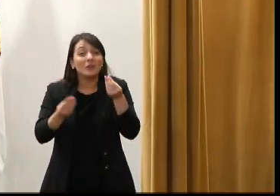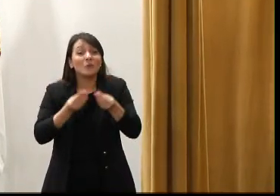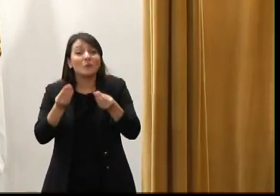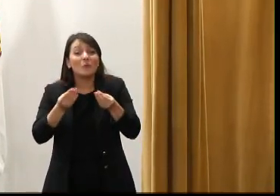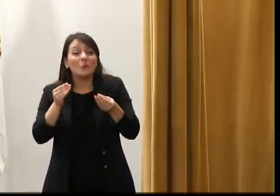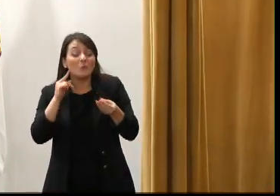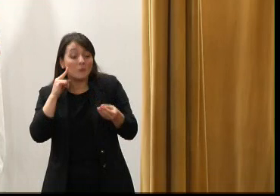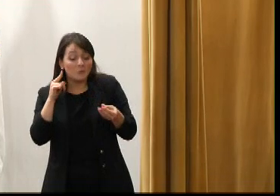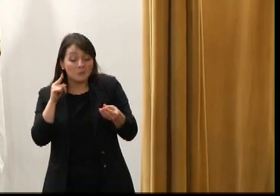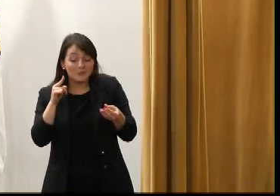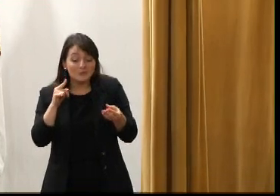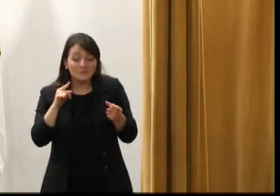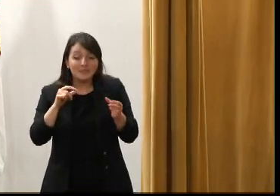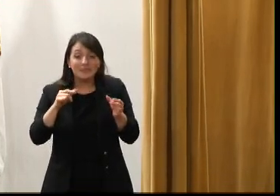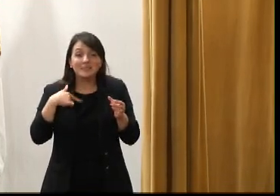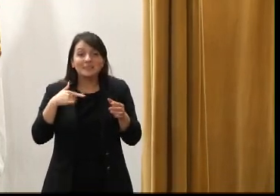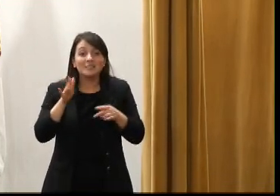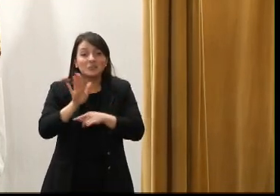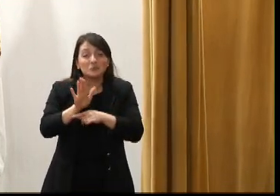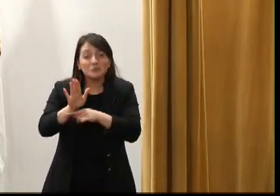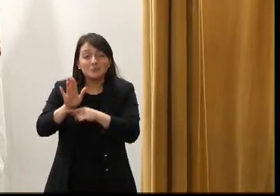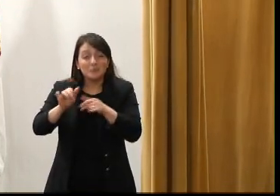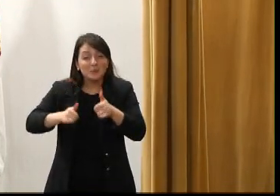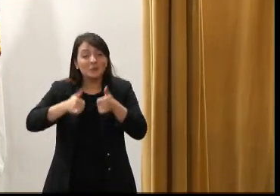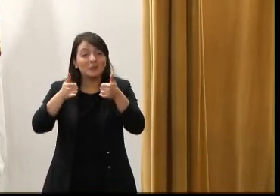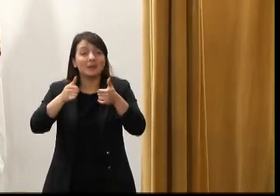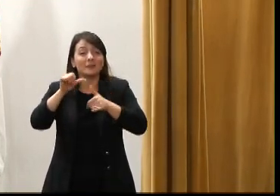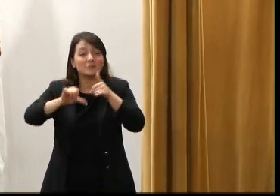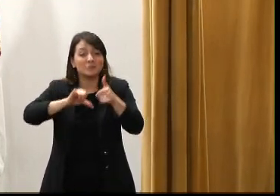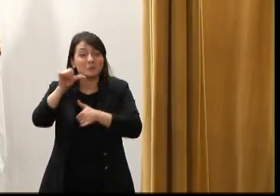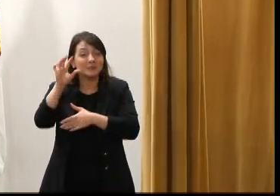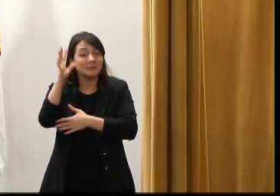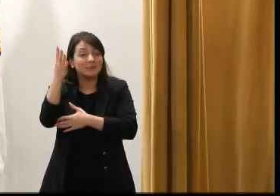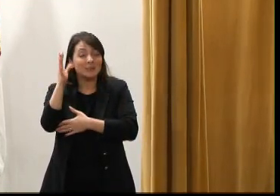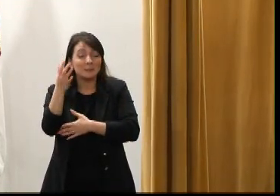climáticas ocasionadas pelo desenfreada